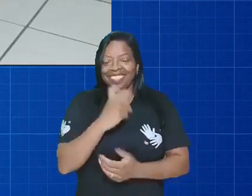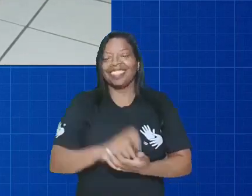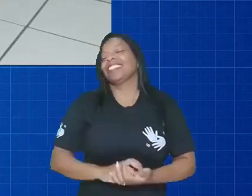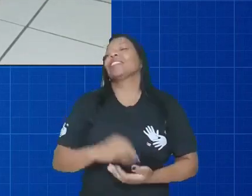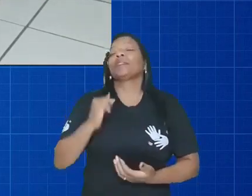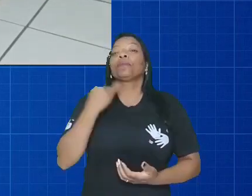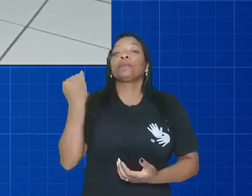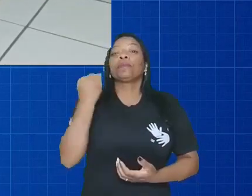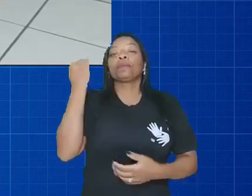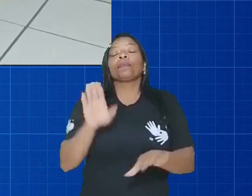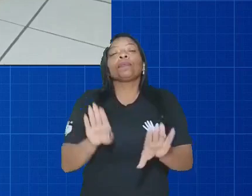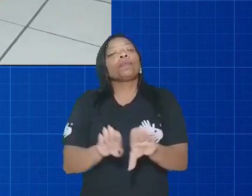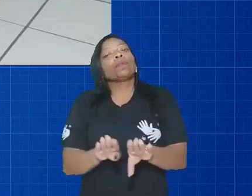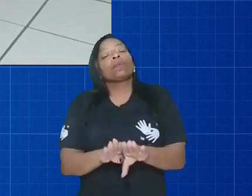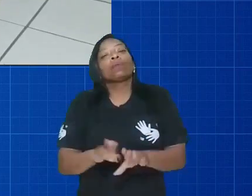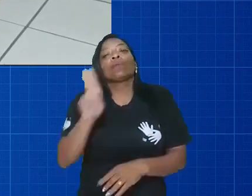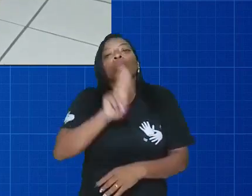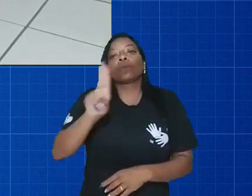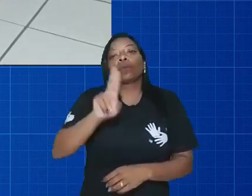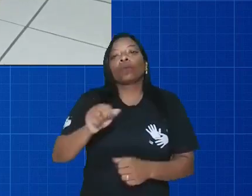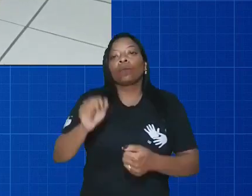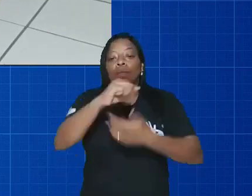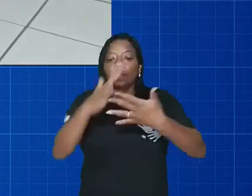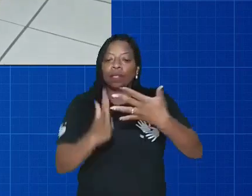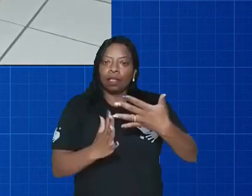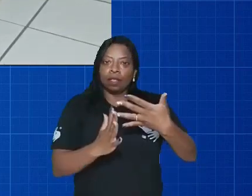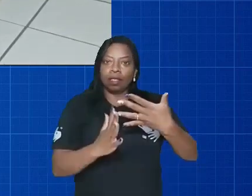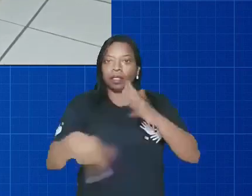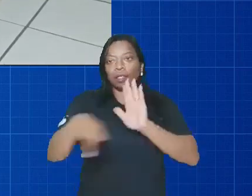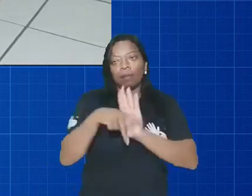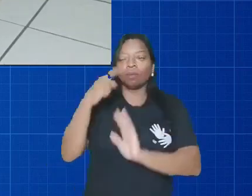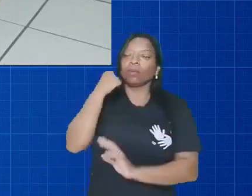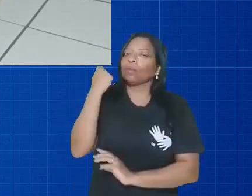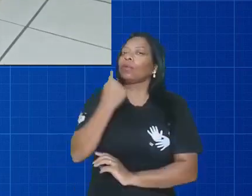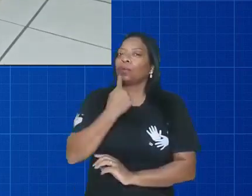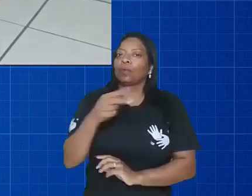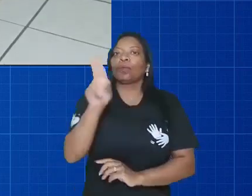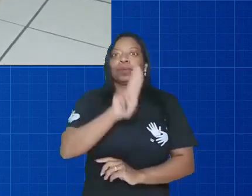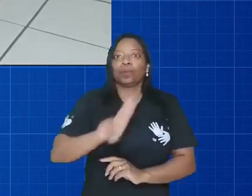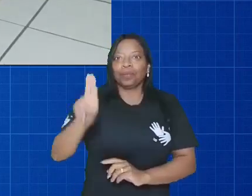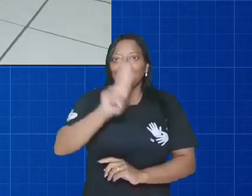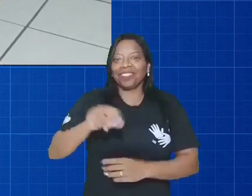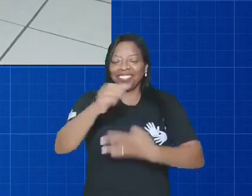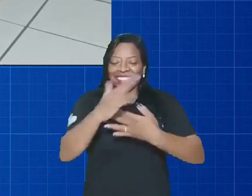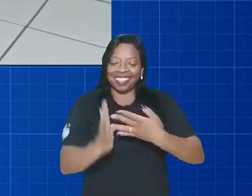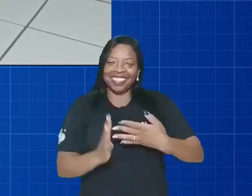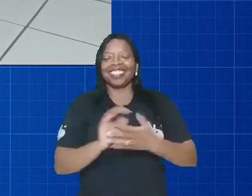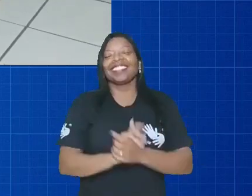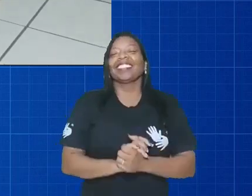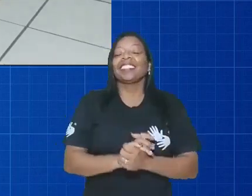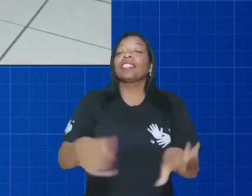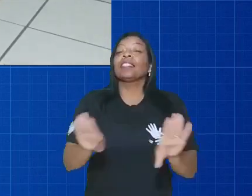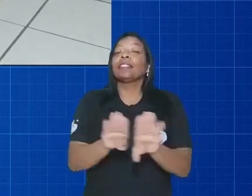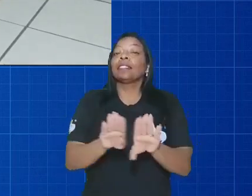Um dos recursos mais acessíveis que a gente tem muito utilizado é a Libras, que é a comunicação da pessoa surda através da língua de